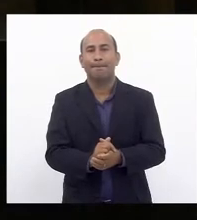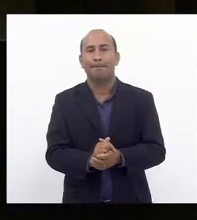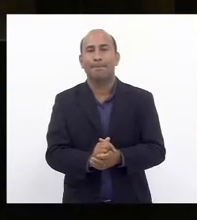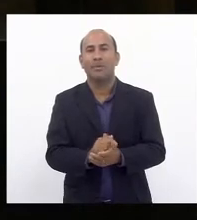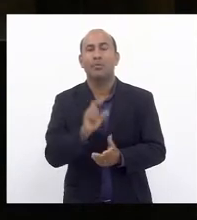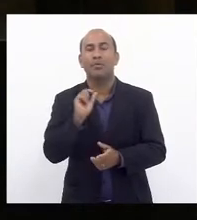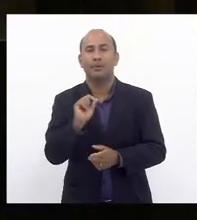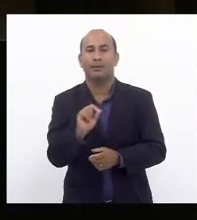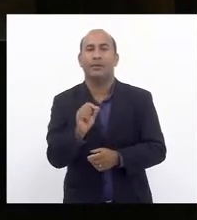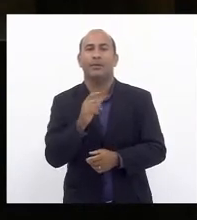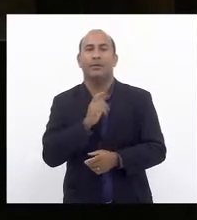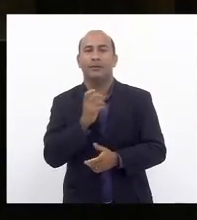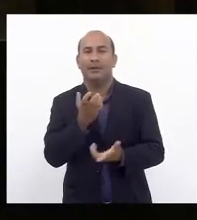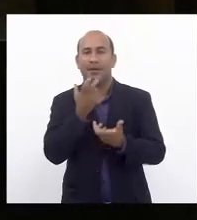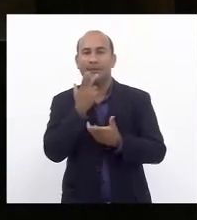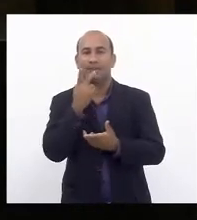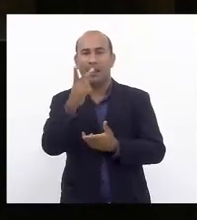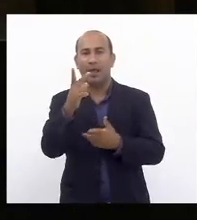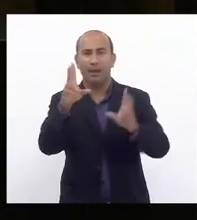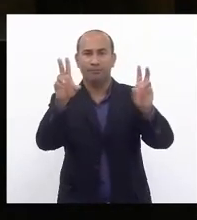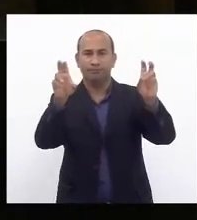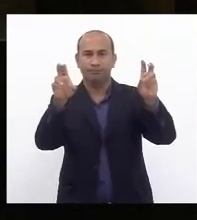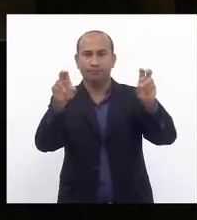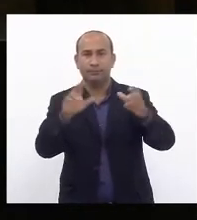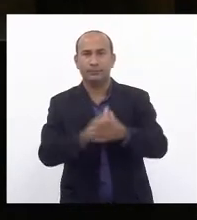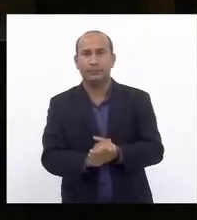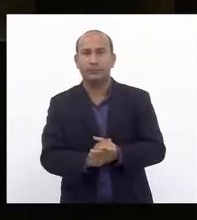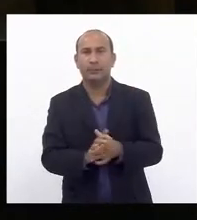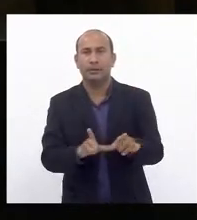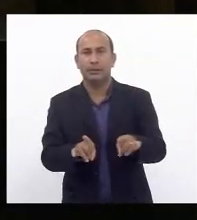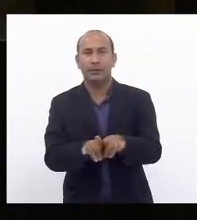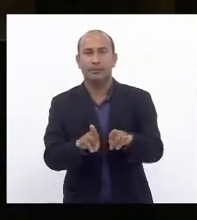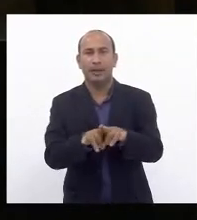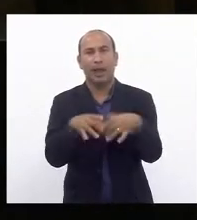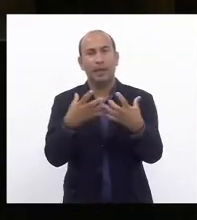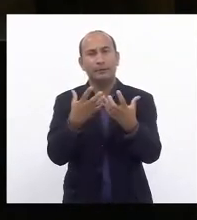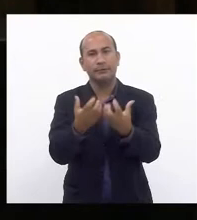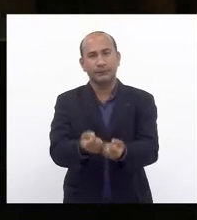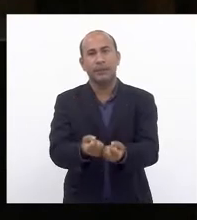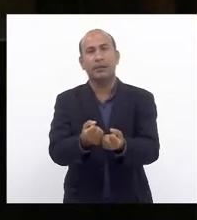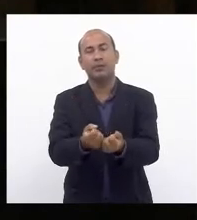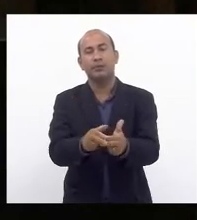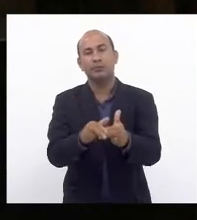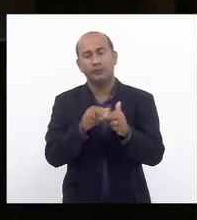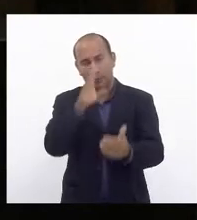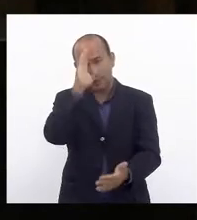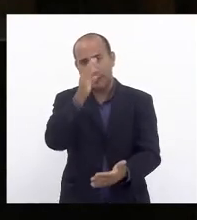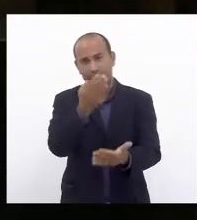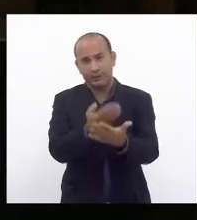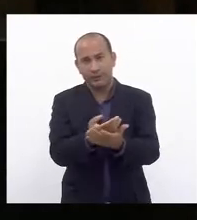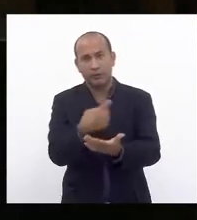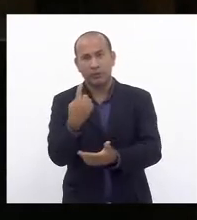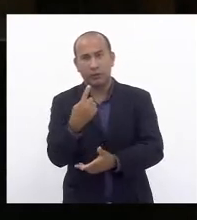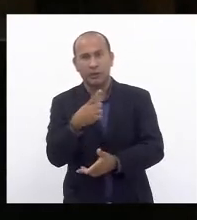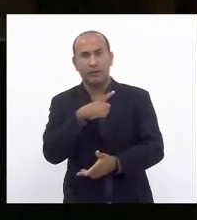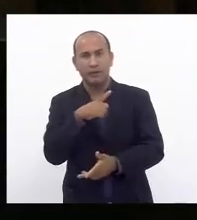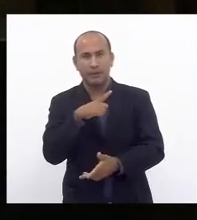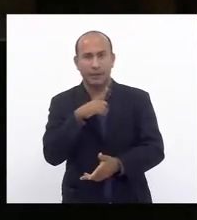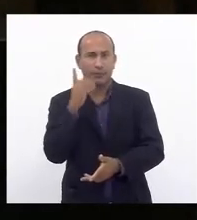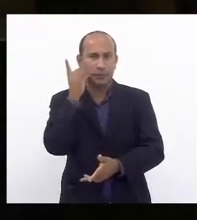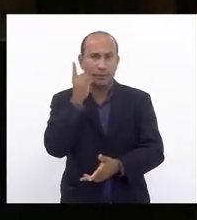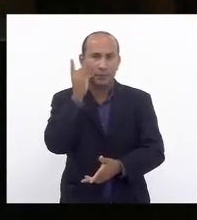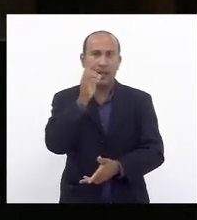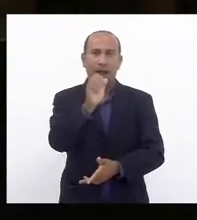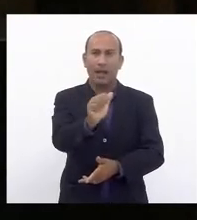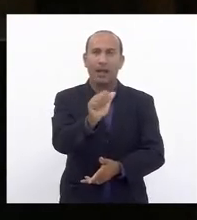eu queria aqui falar um pouco sobre esse tema também, favoravelmente, acredito que a gente tem aqui, deputado Alexandre,